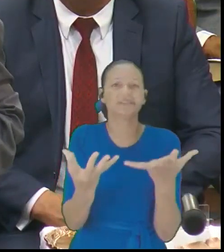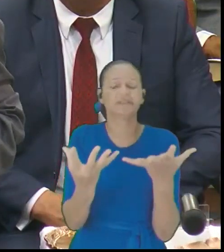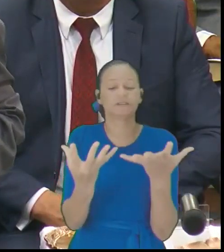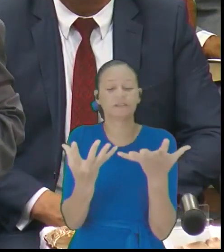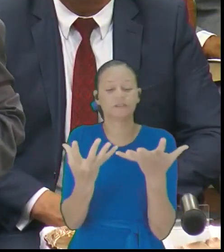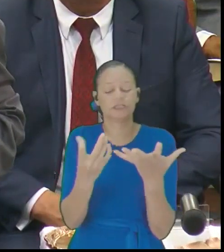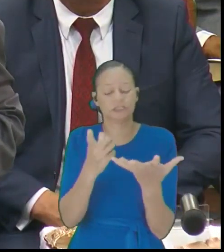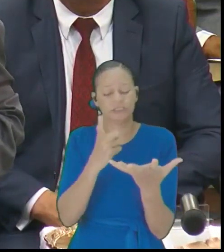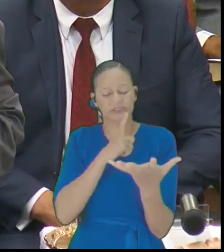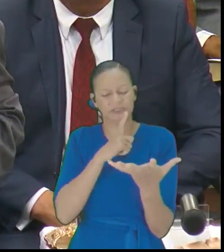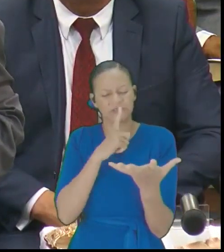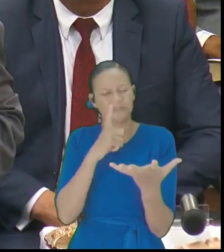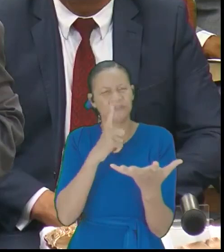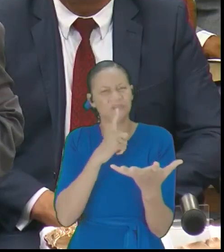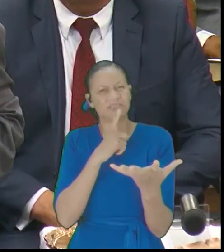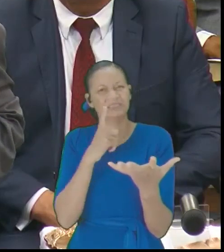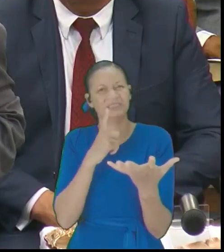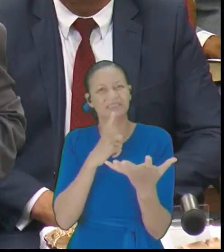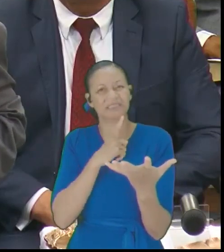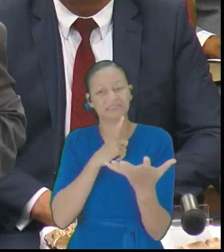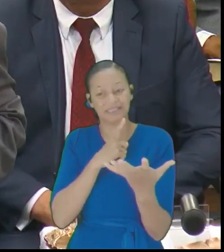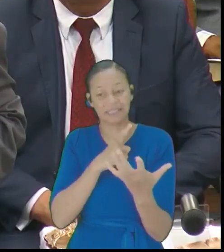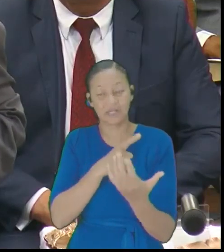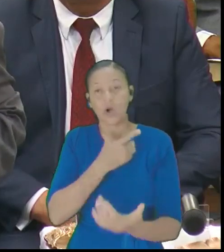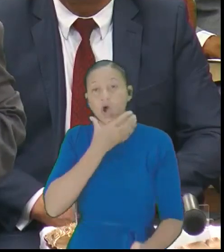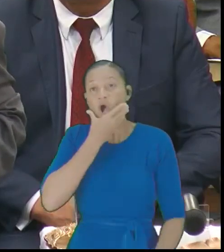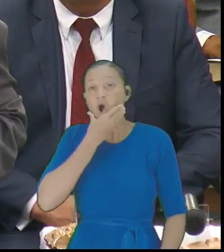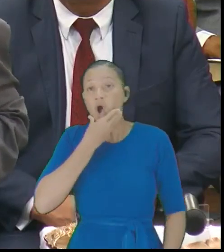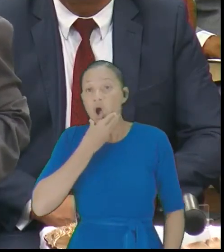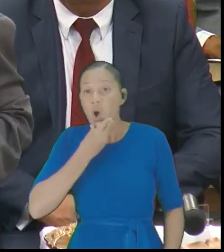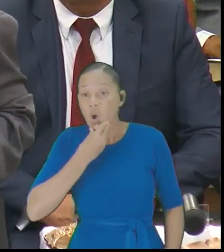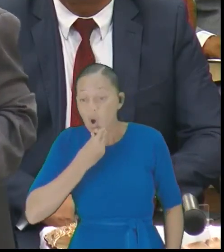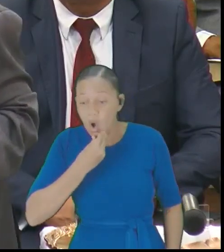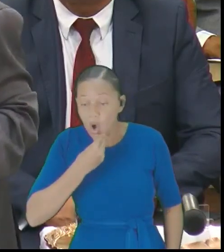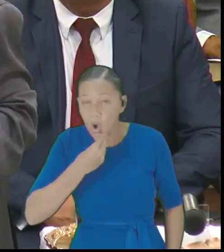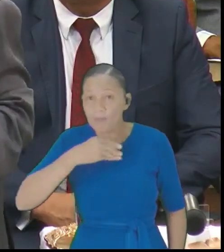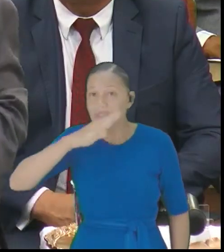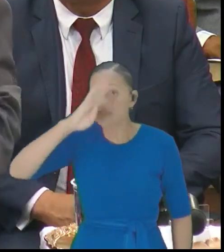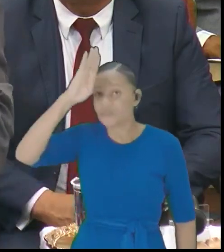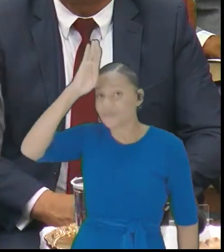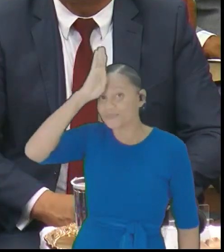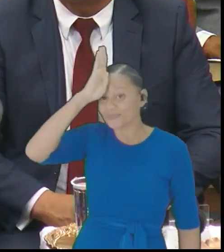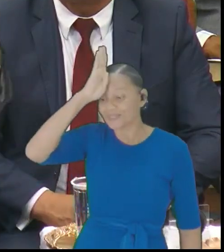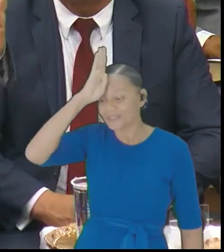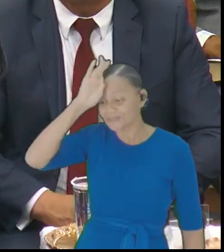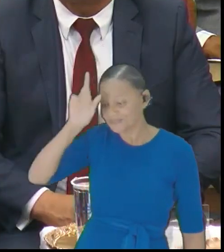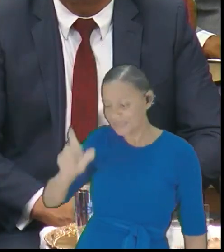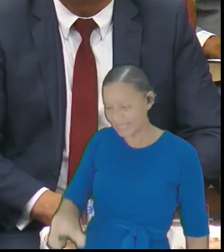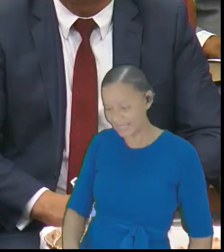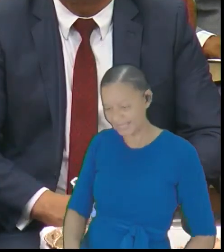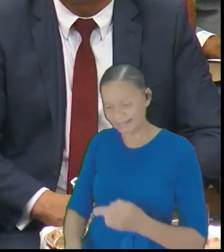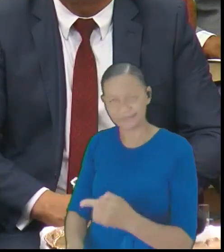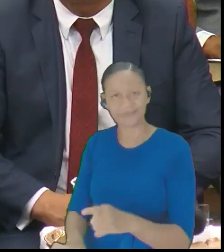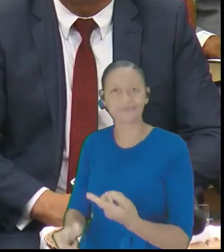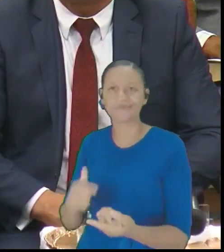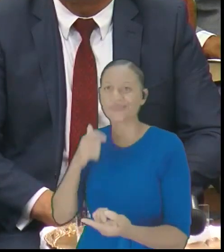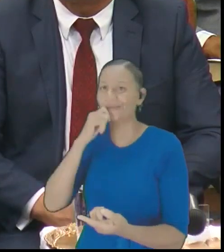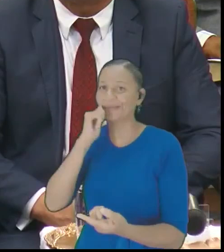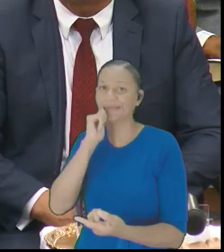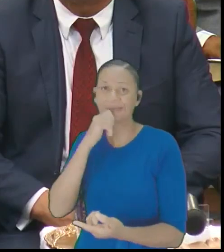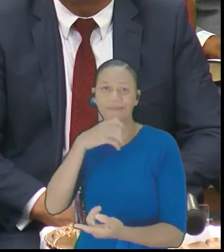trouxe consigo um sobrinho órfão. Seu pai, não vou deixar esse menino para trás.